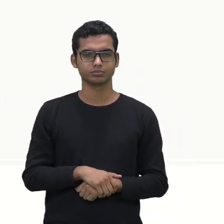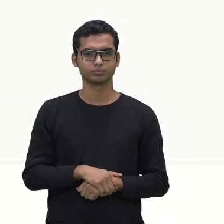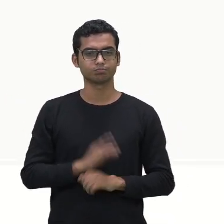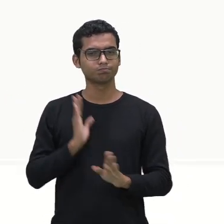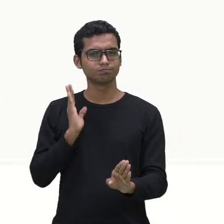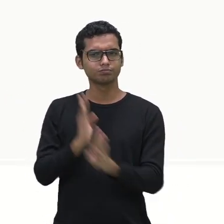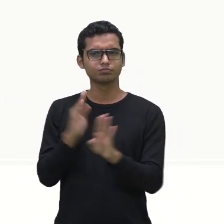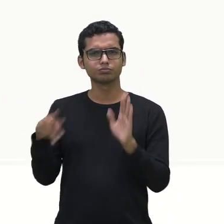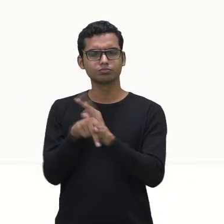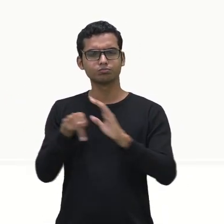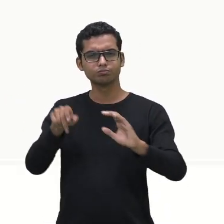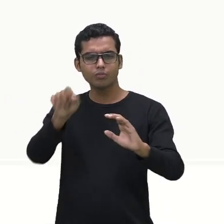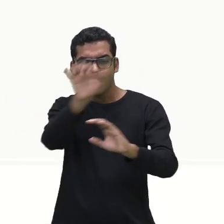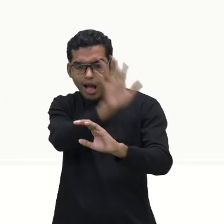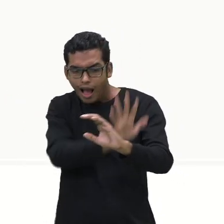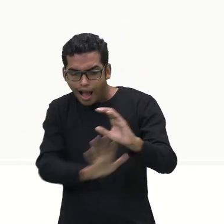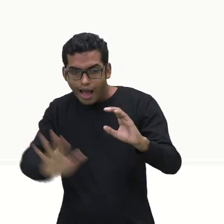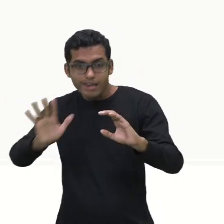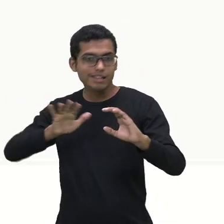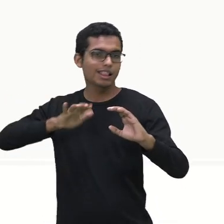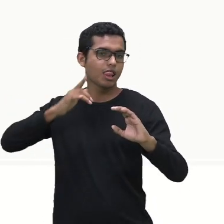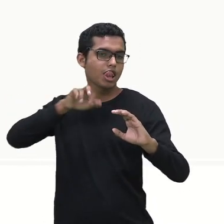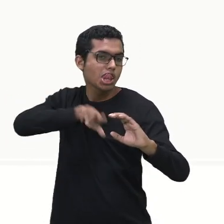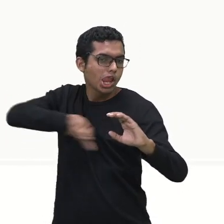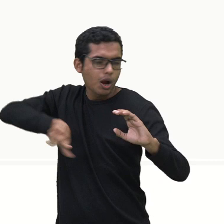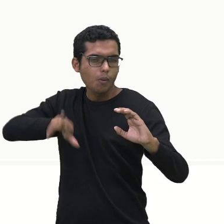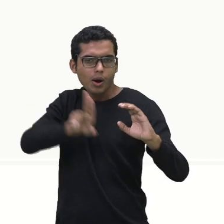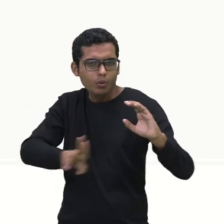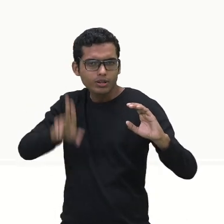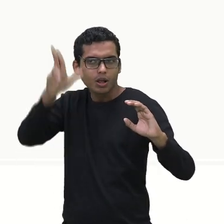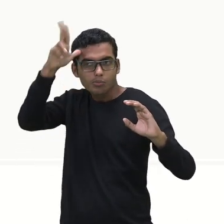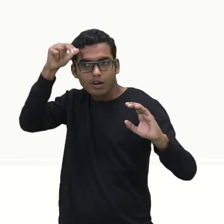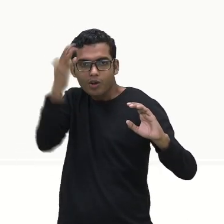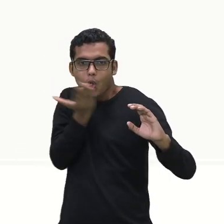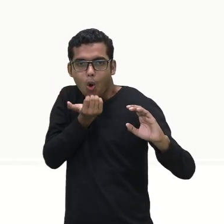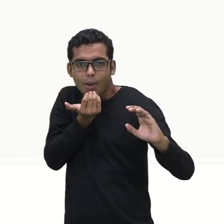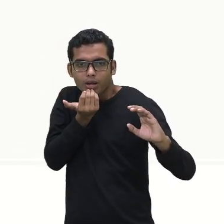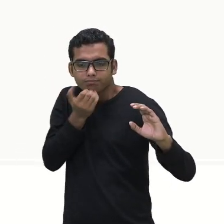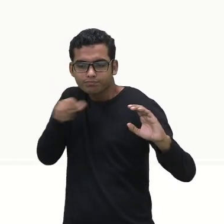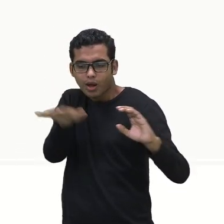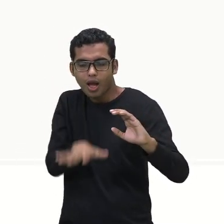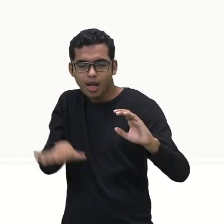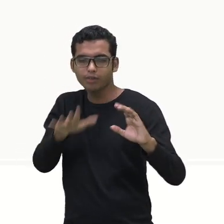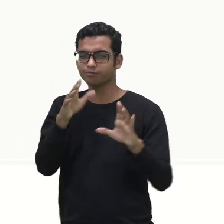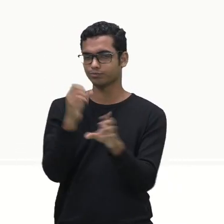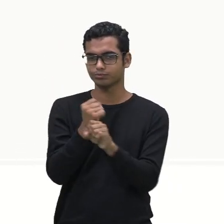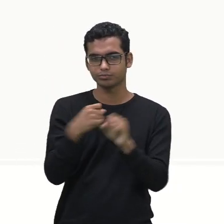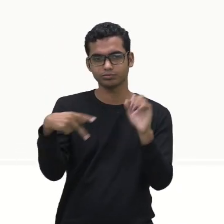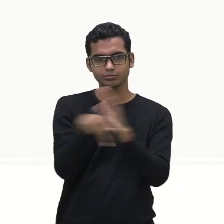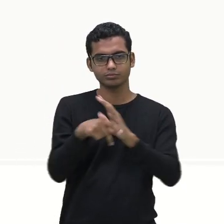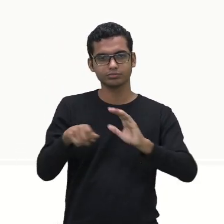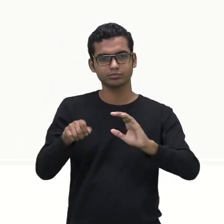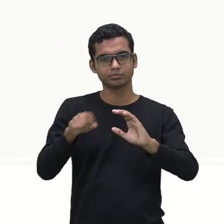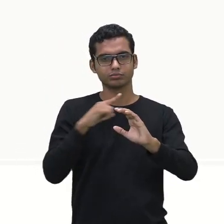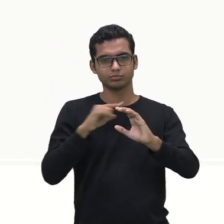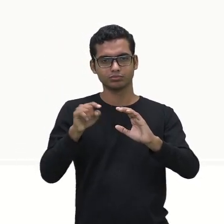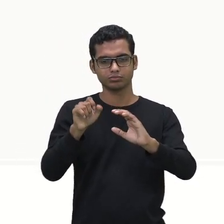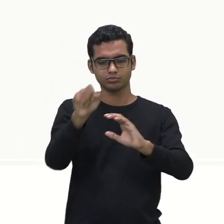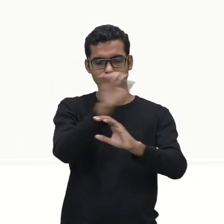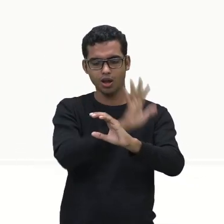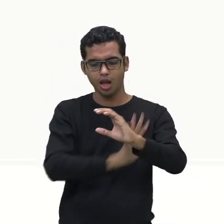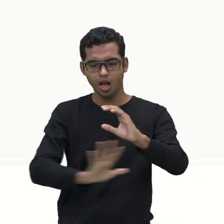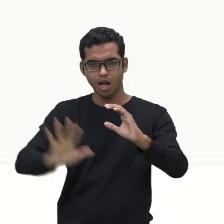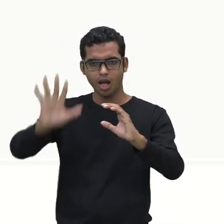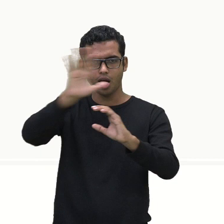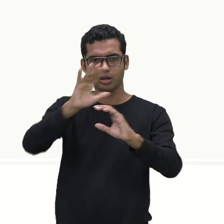não utilizada na alimentação do cavalo, ele está pedindo para a gente calcular justamente essa área aqui, ó,